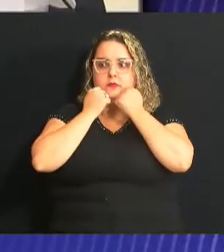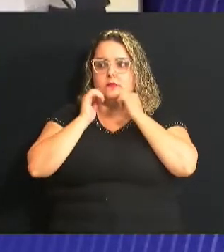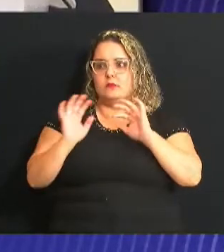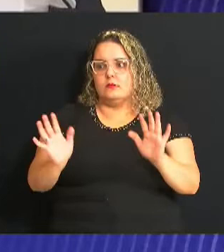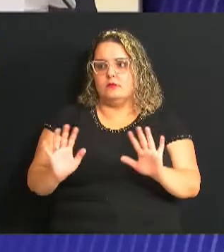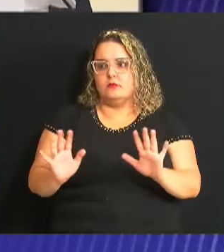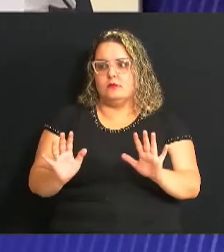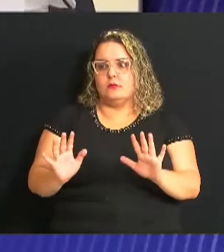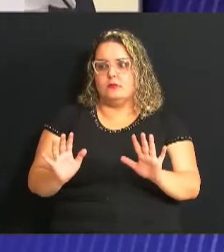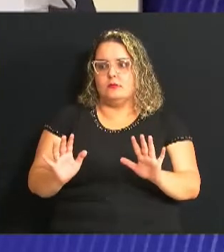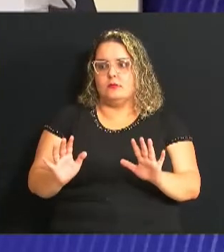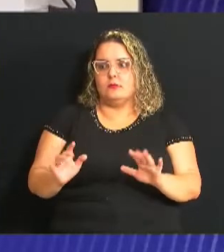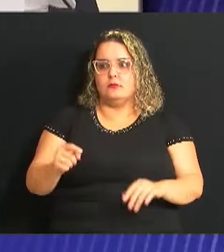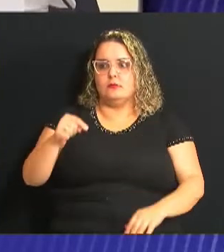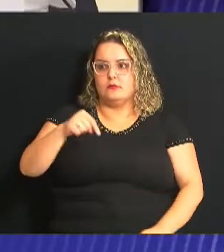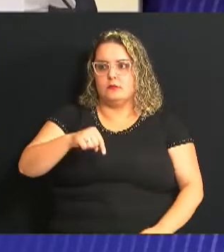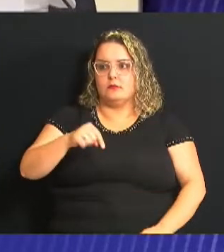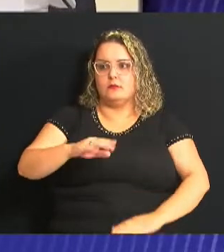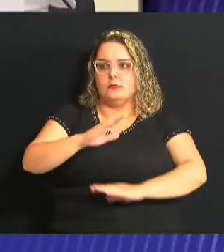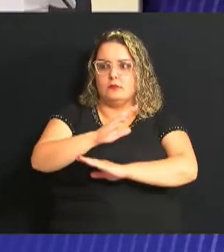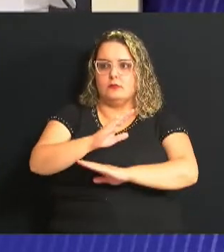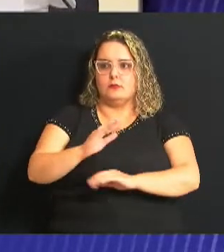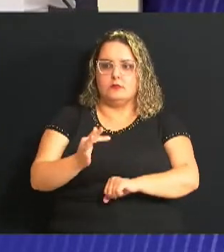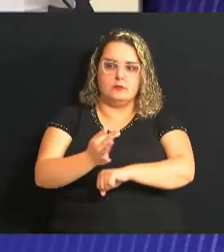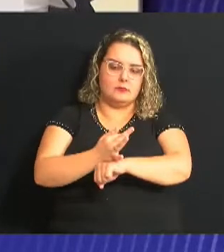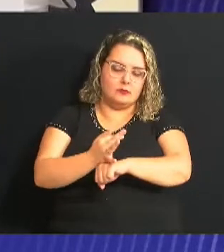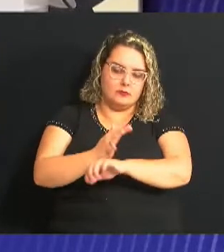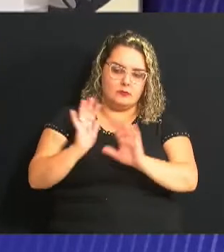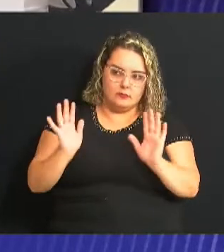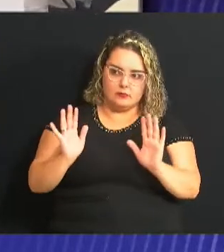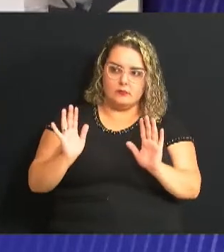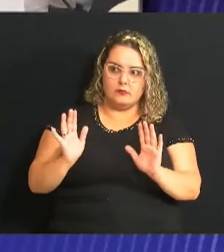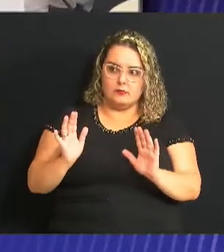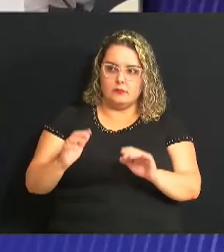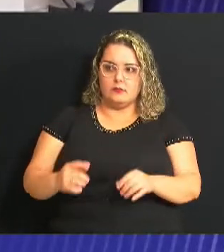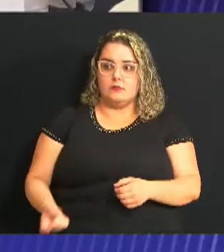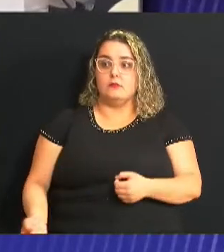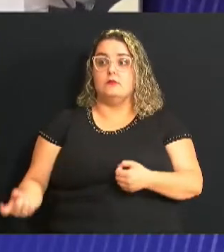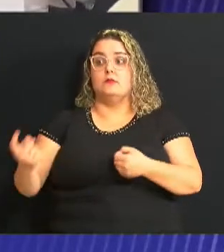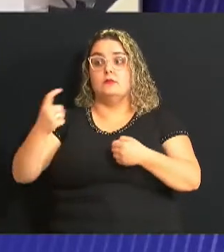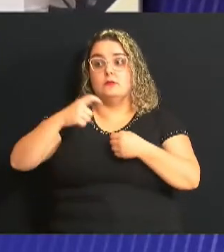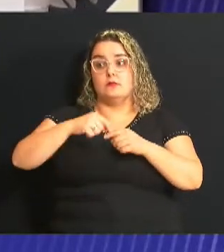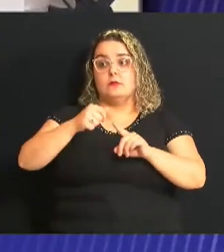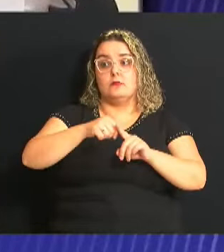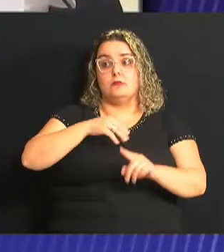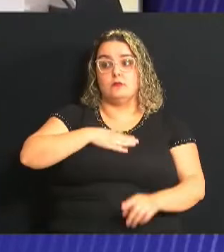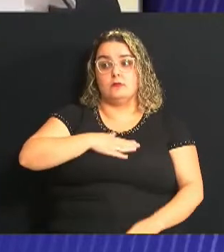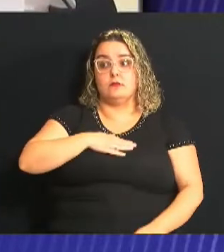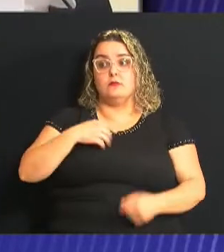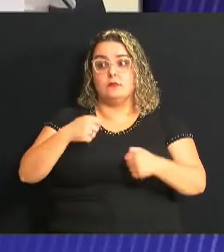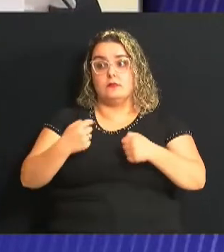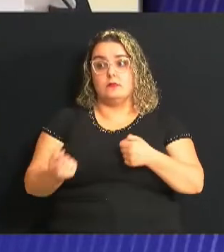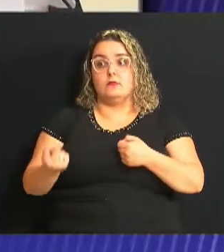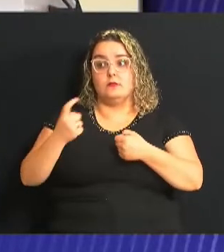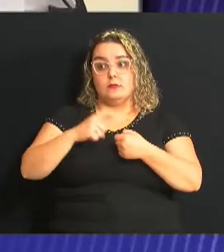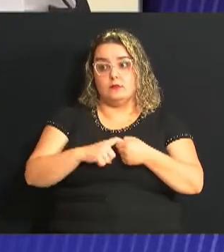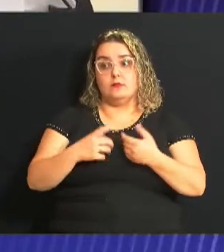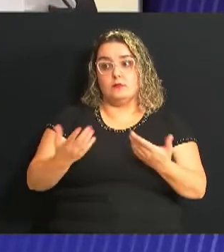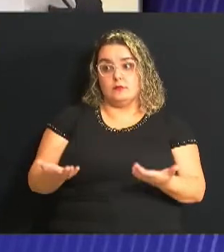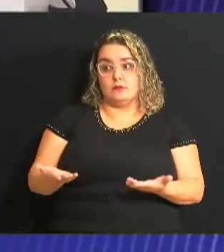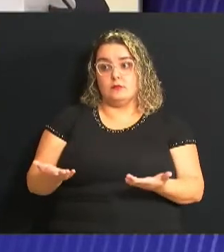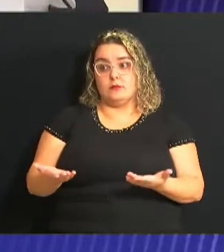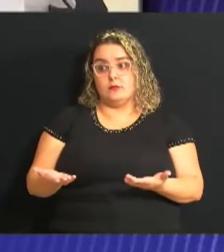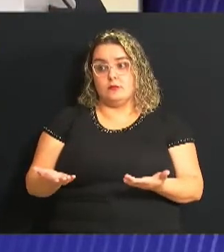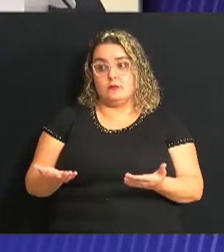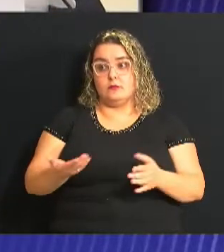na Câmara também é recesso. Mas aí voltou no mês de agosto, eu tinha que voltar, porque senão eu ia ter que